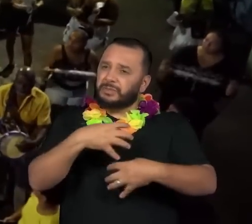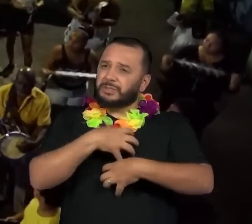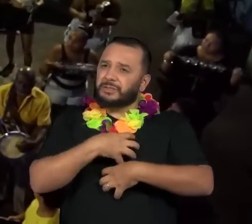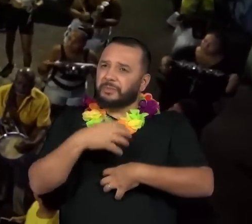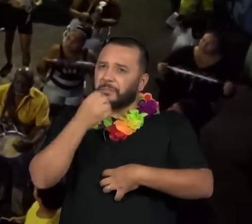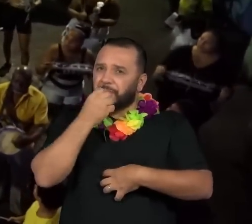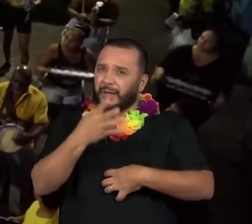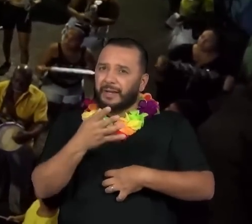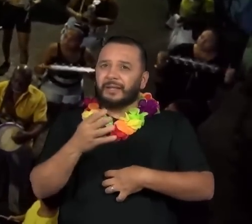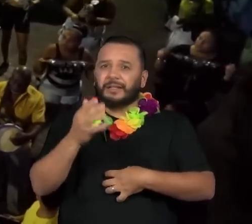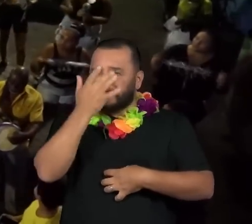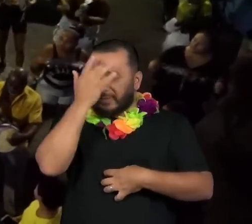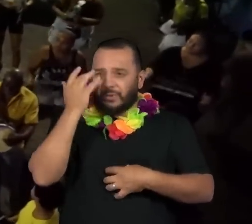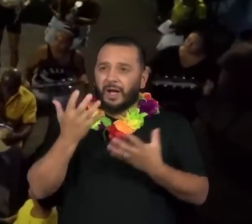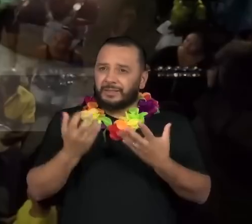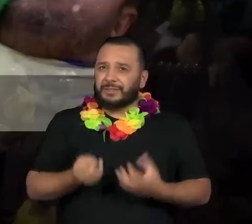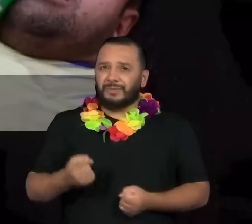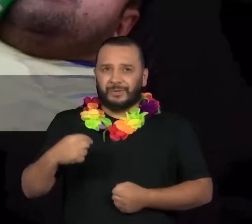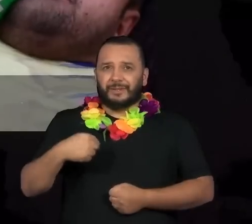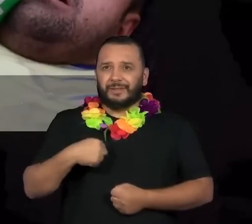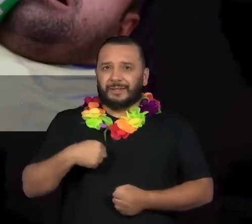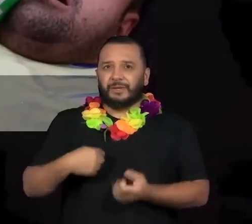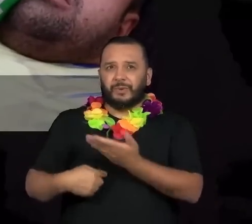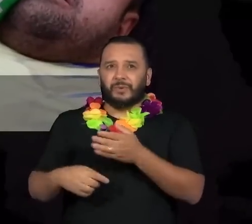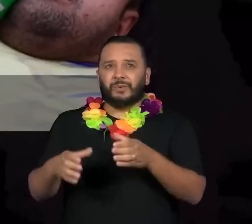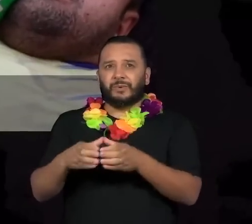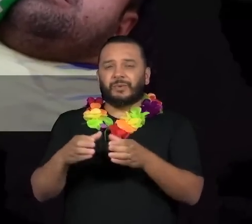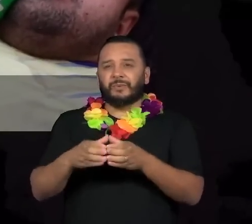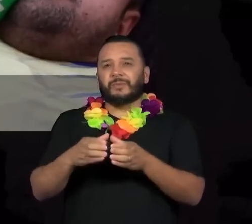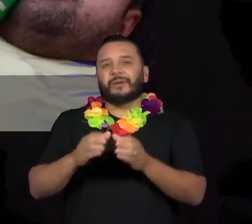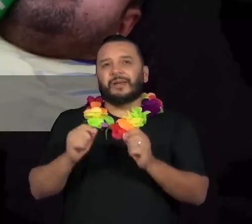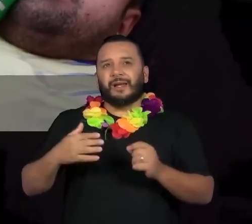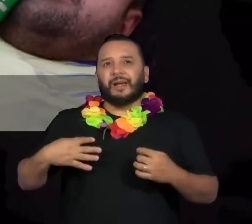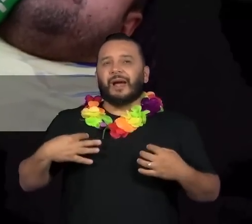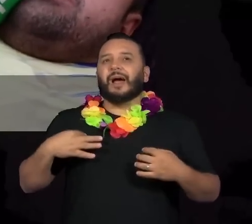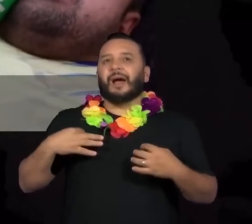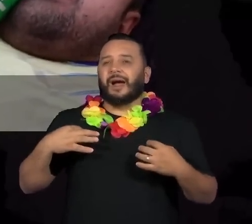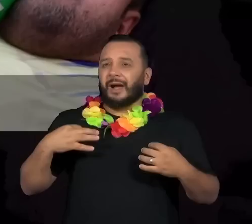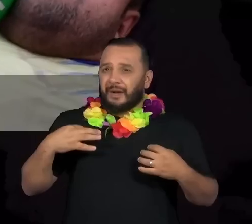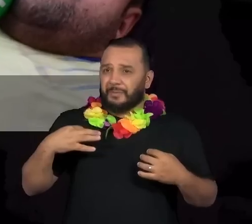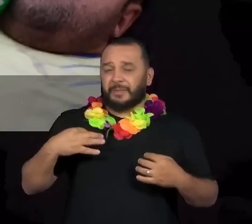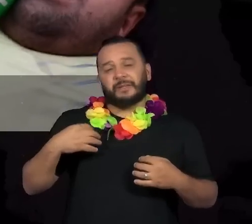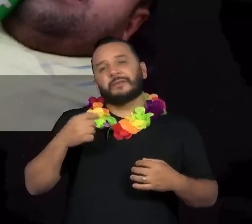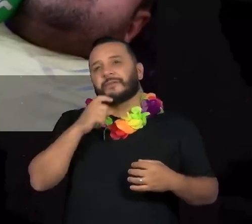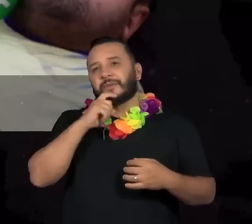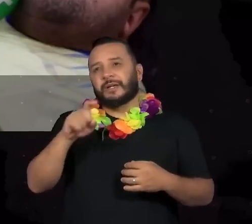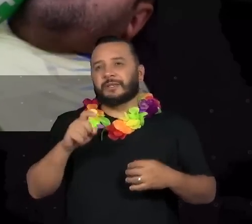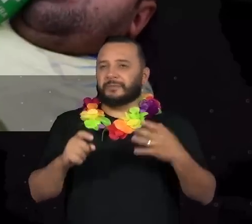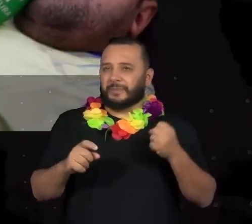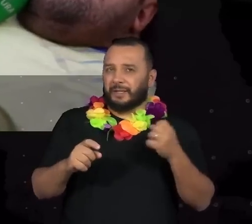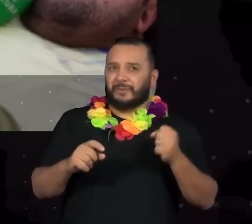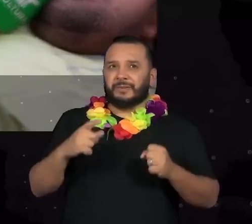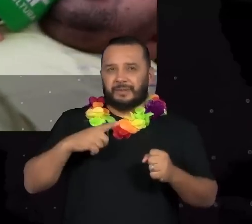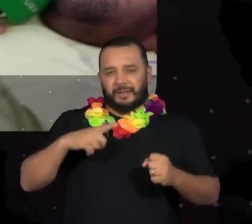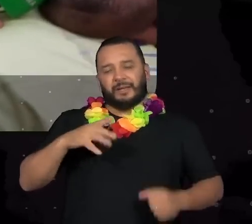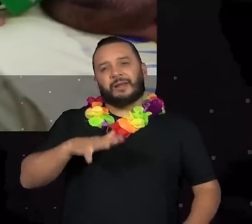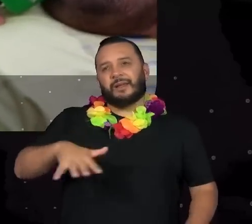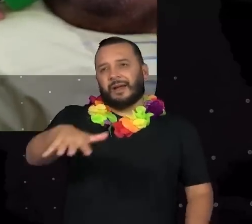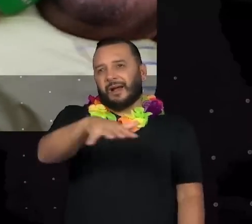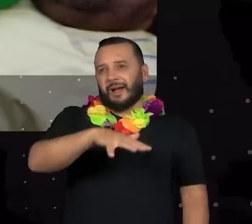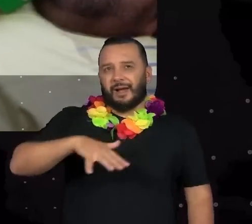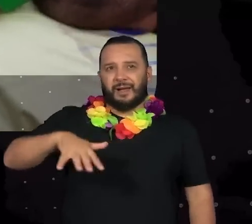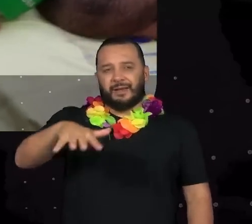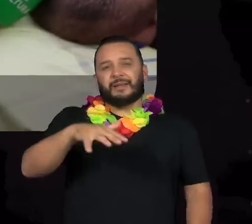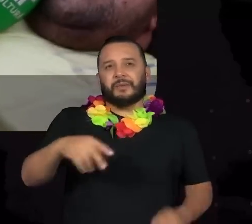seja acolhido. A camisa verde e branco, ela tem a ala que é de pessoas que é deficientes visuais. A Leandro